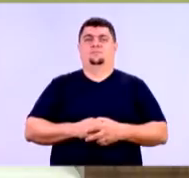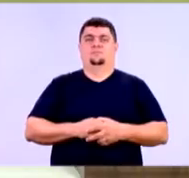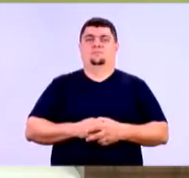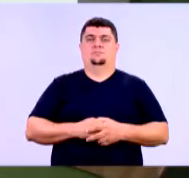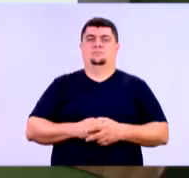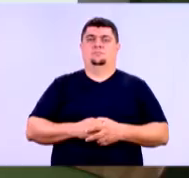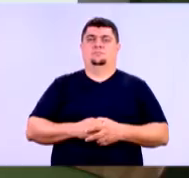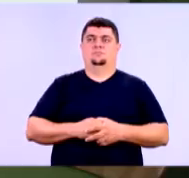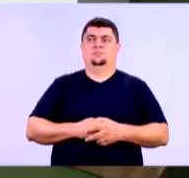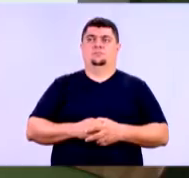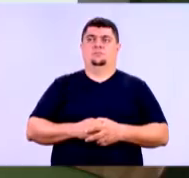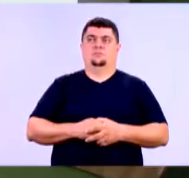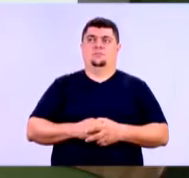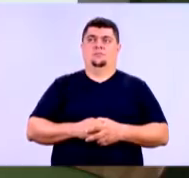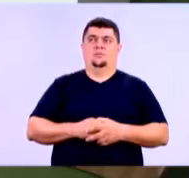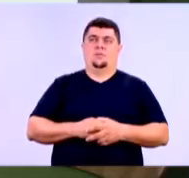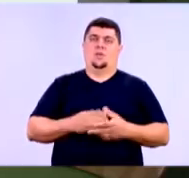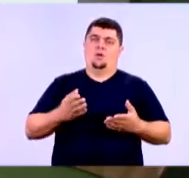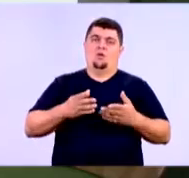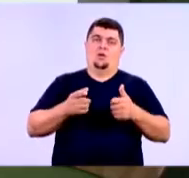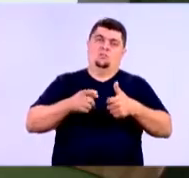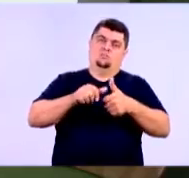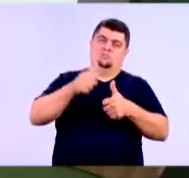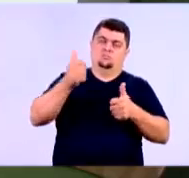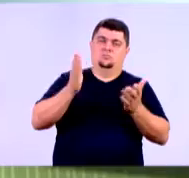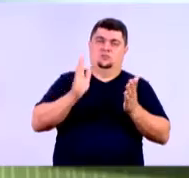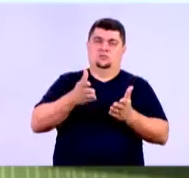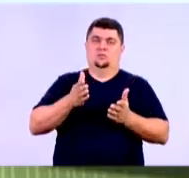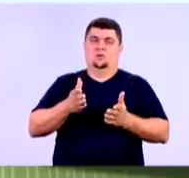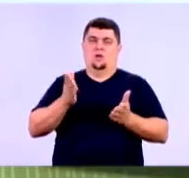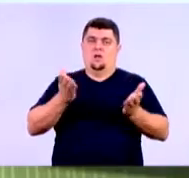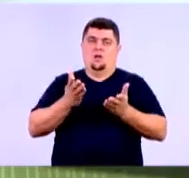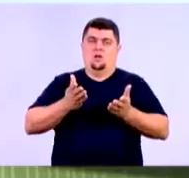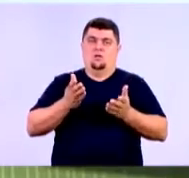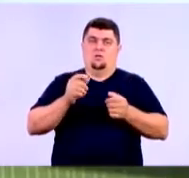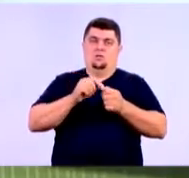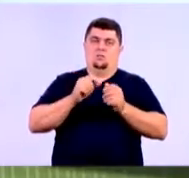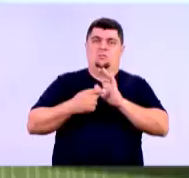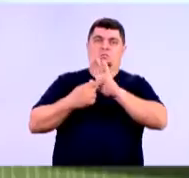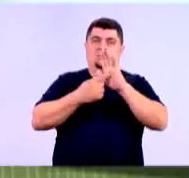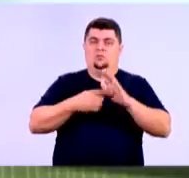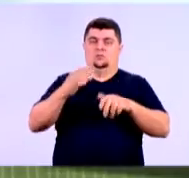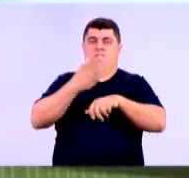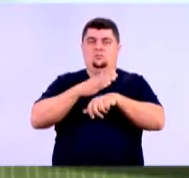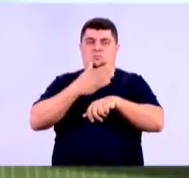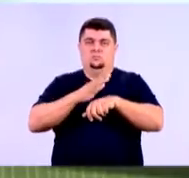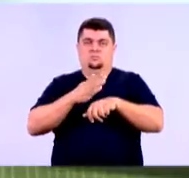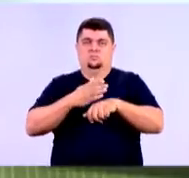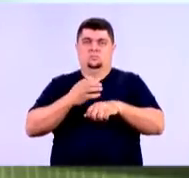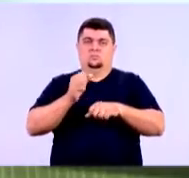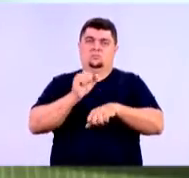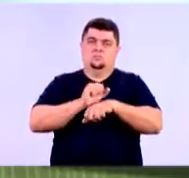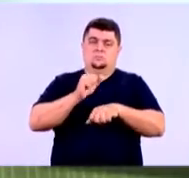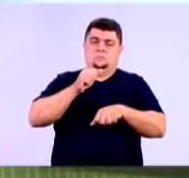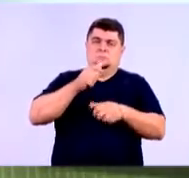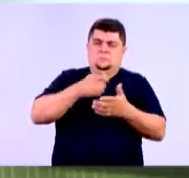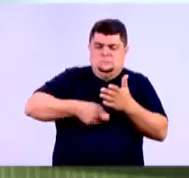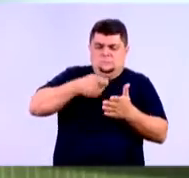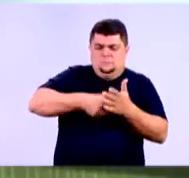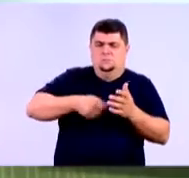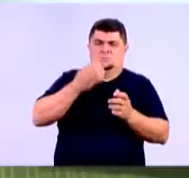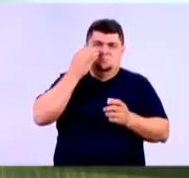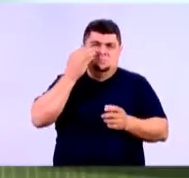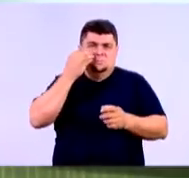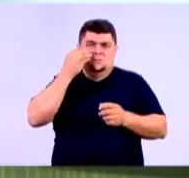Gente, vamos ficando por aqui com essa primeira parte da nossa aula. Agora será apresentada a atividade de sala. Espero que vocês se esforcem, tentem